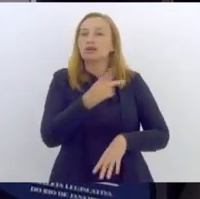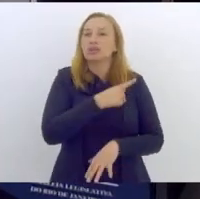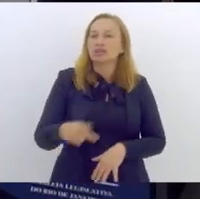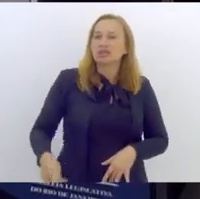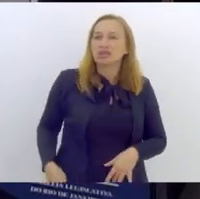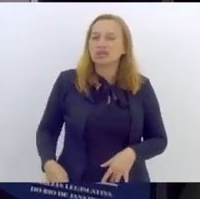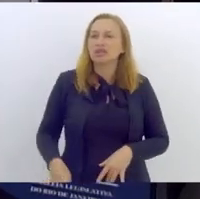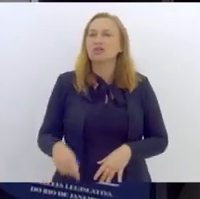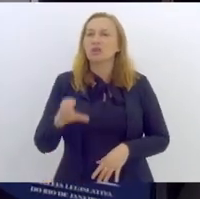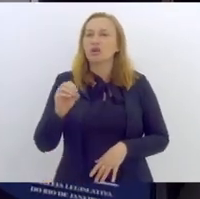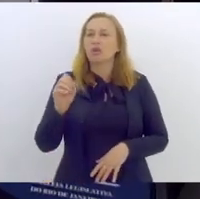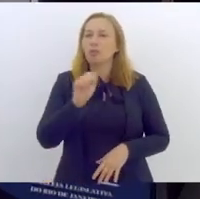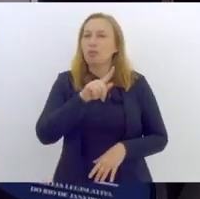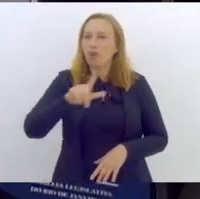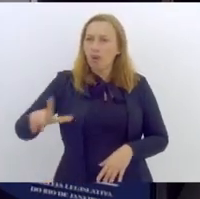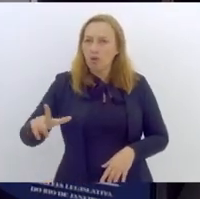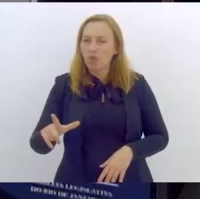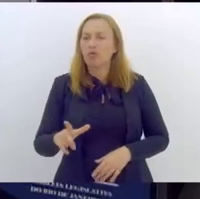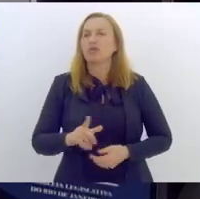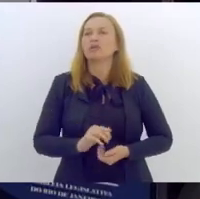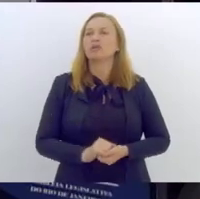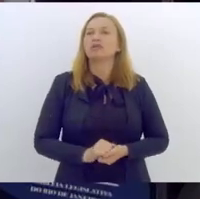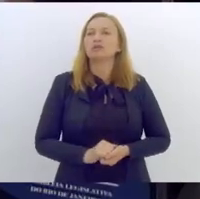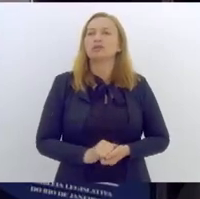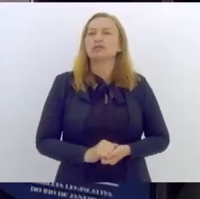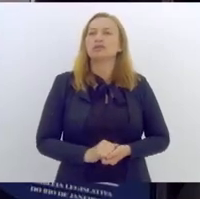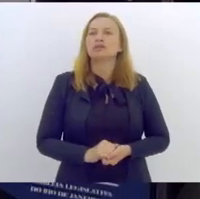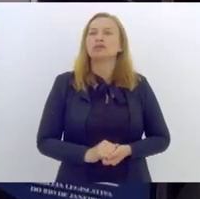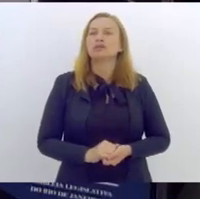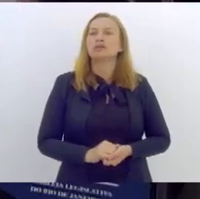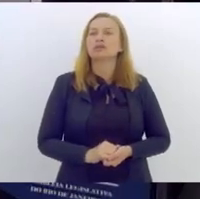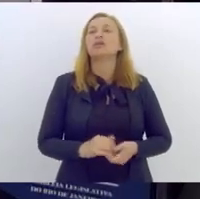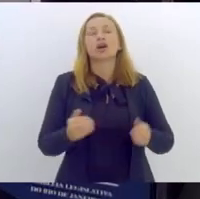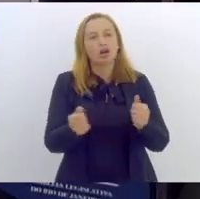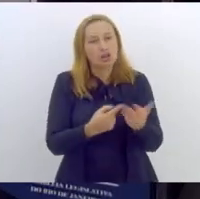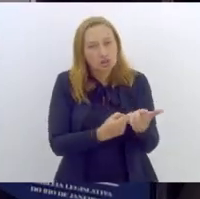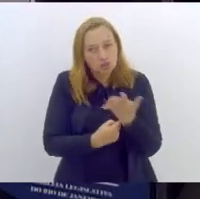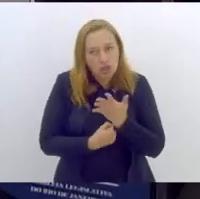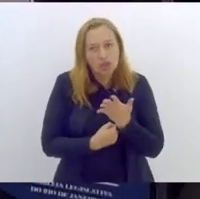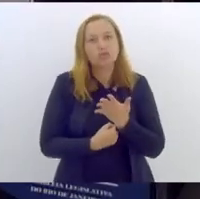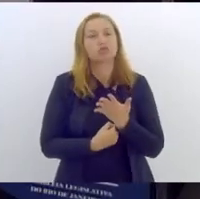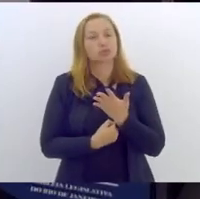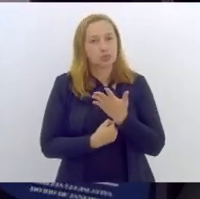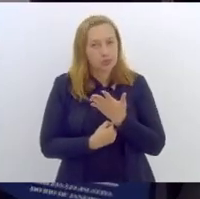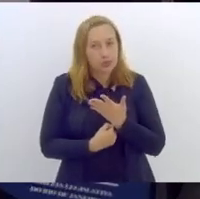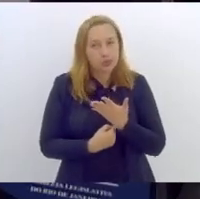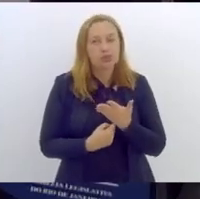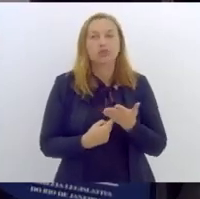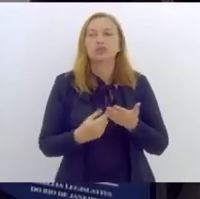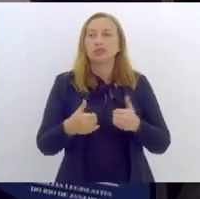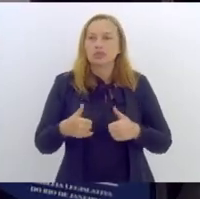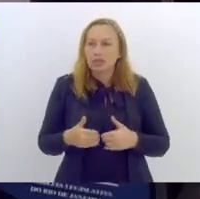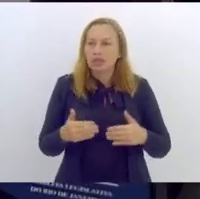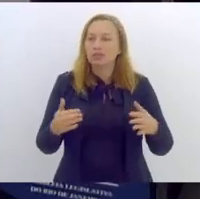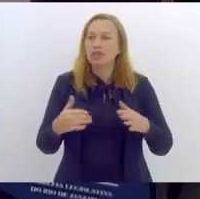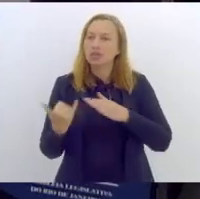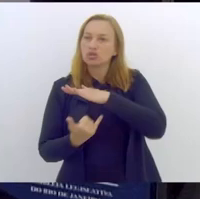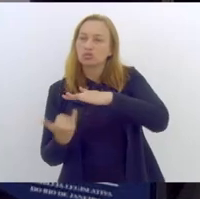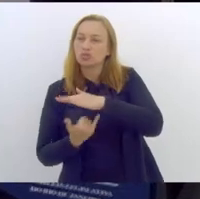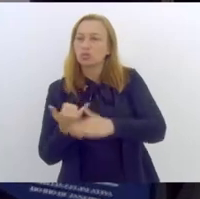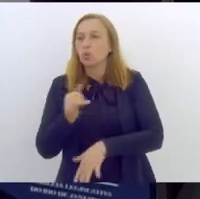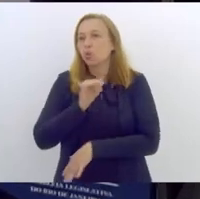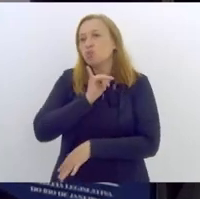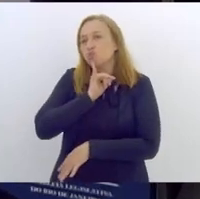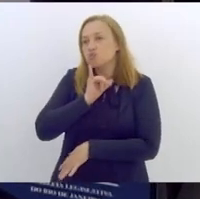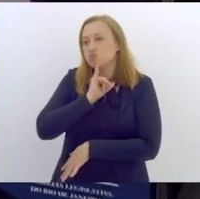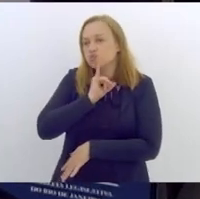da cobol o Fábio Meira também tem muito né com o espaço dentro da instituição Lamento